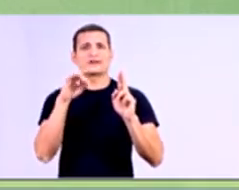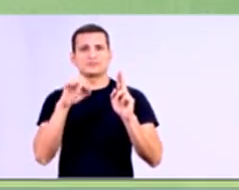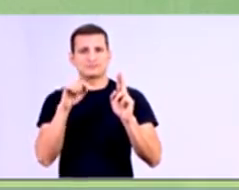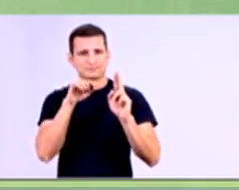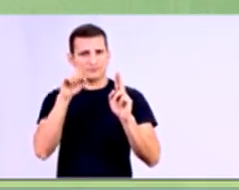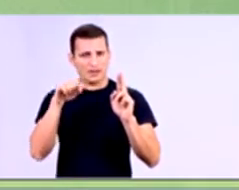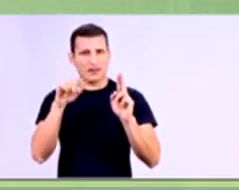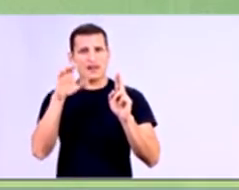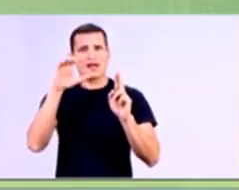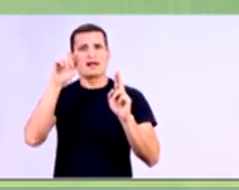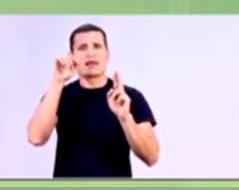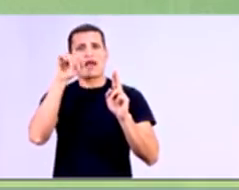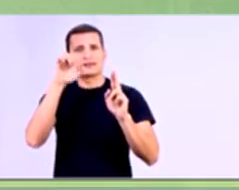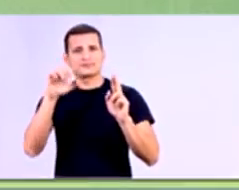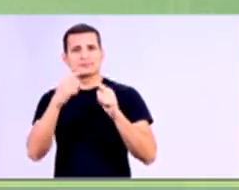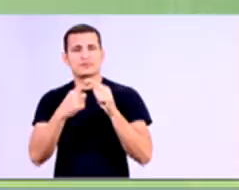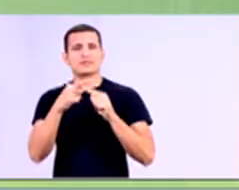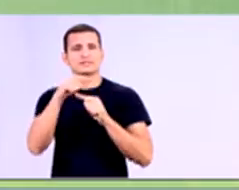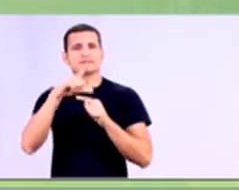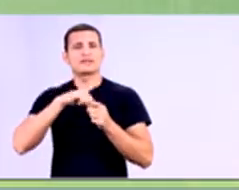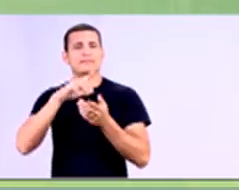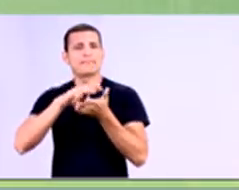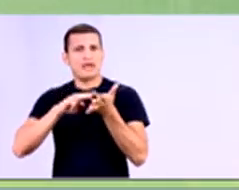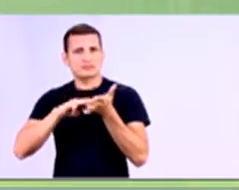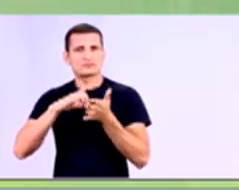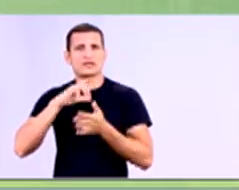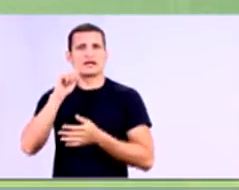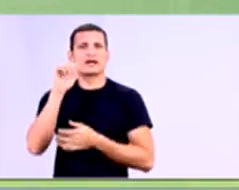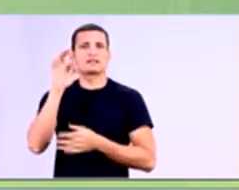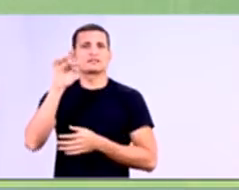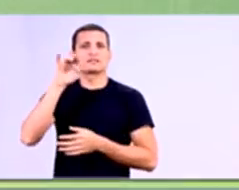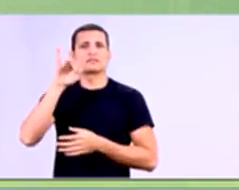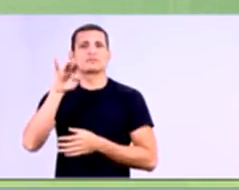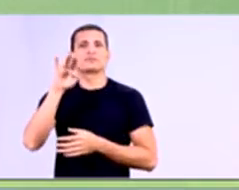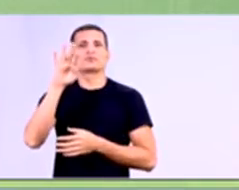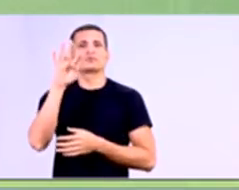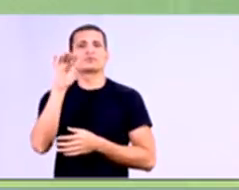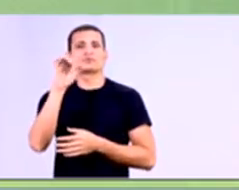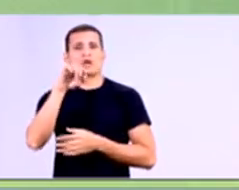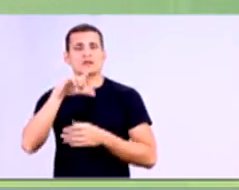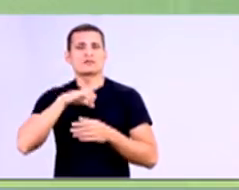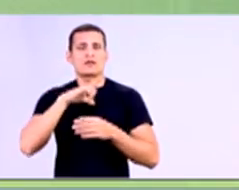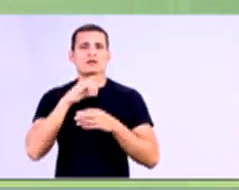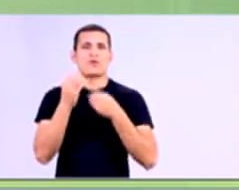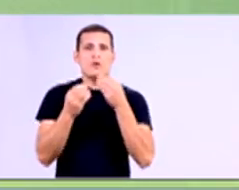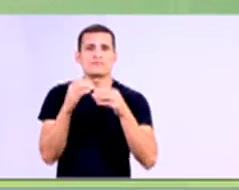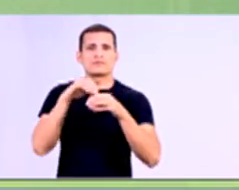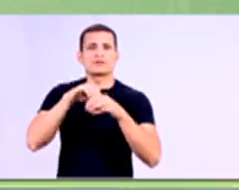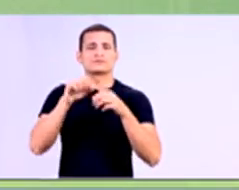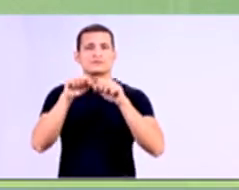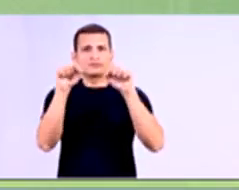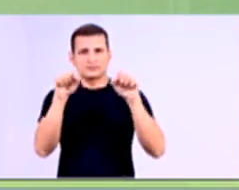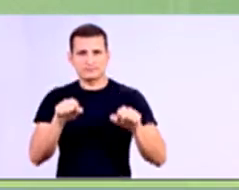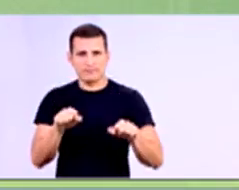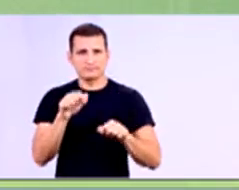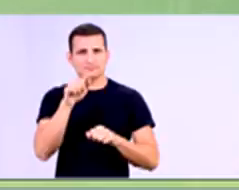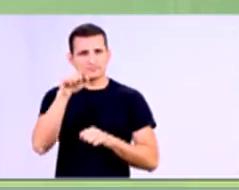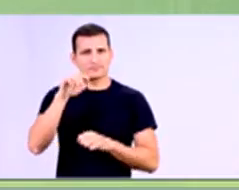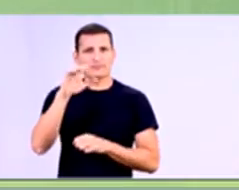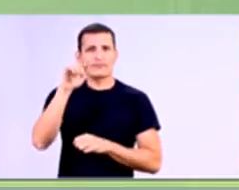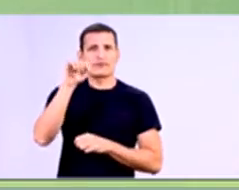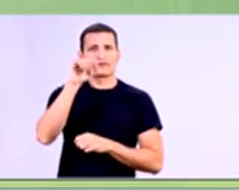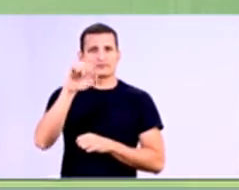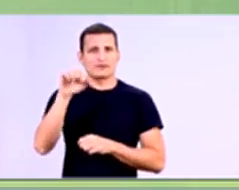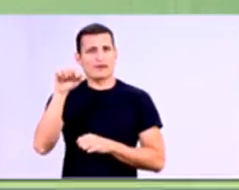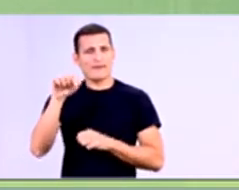ele tem atributos, ele tem métodos e ele tem um comportamento específico dentro do sistema. Então, ele passa a ser uma classe para que